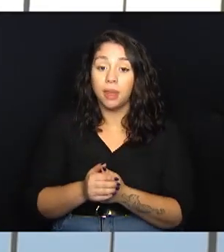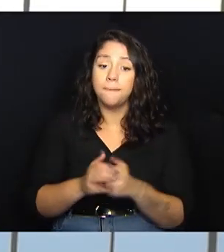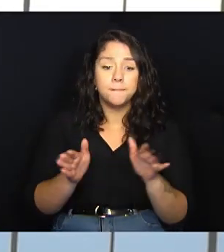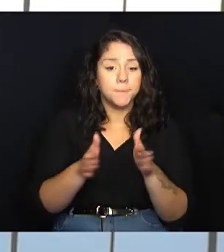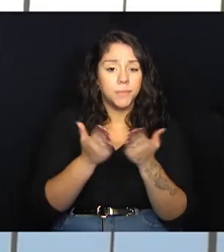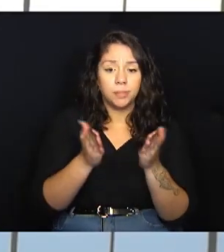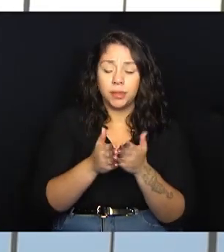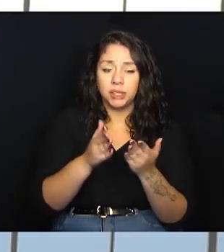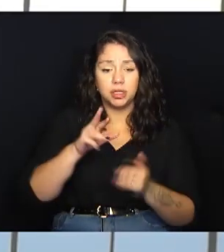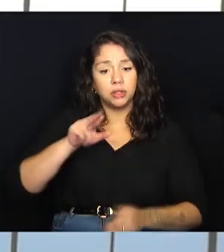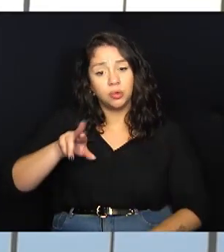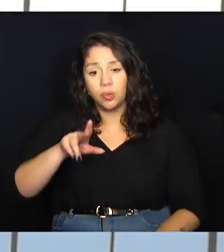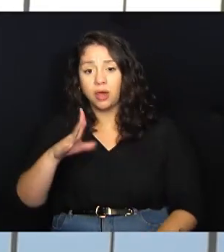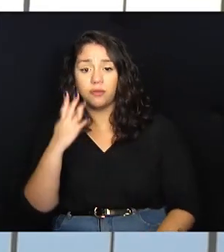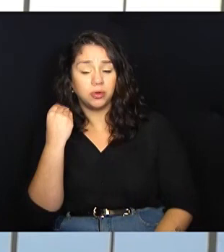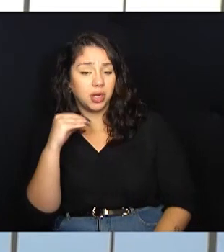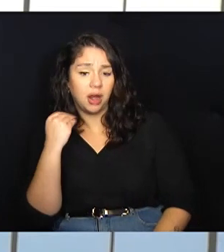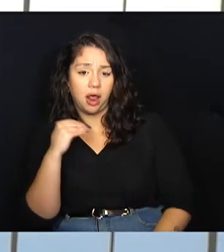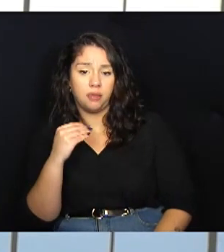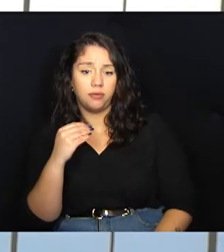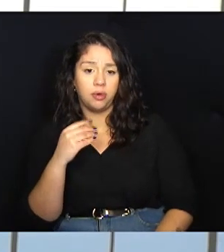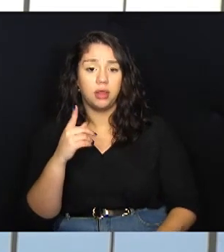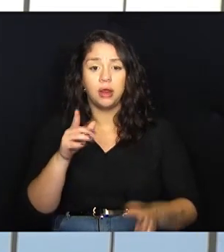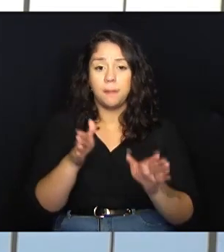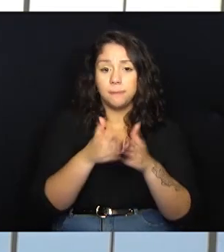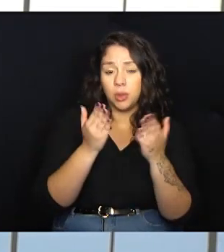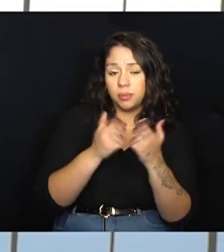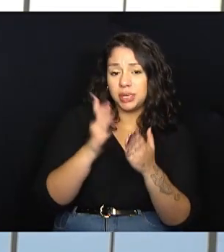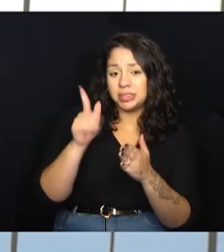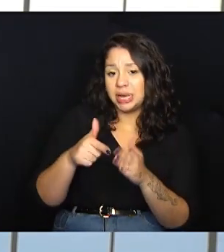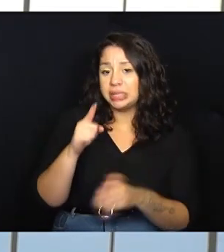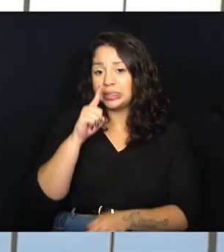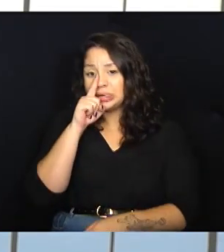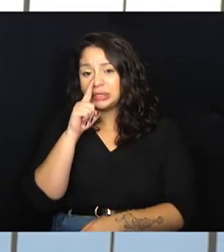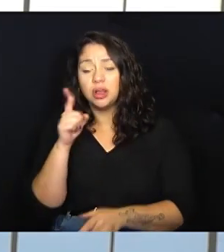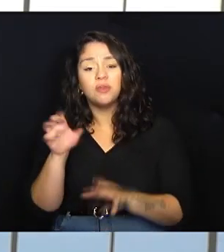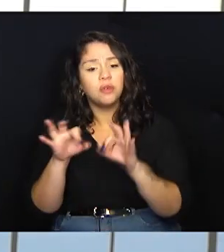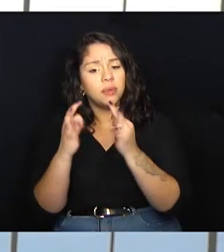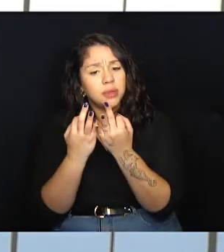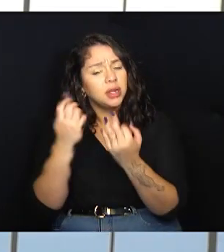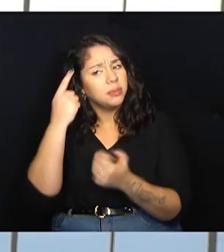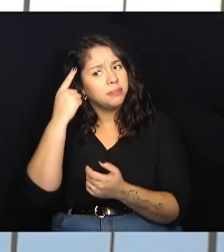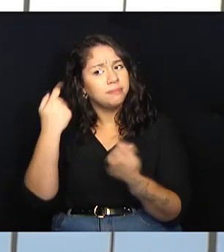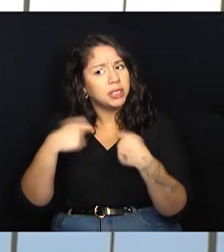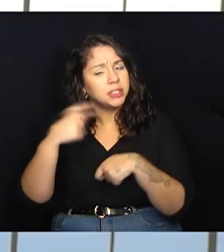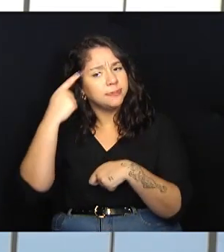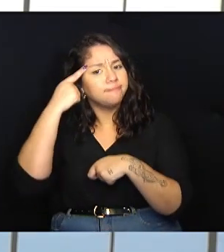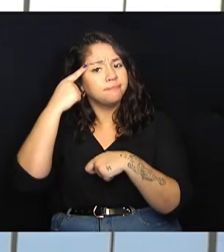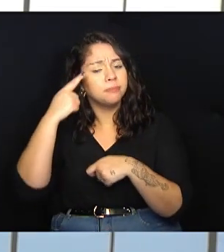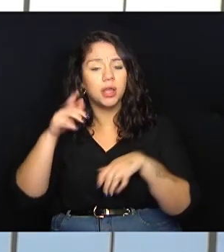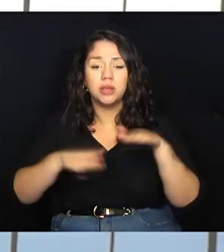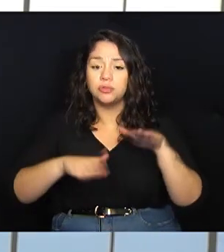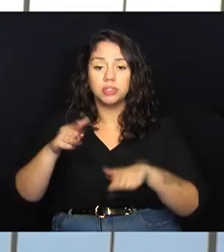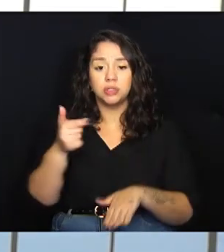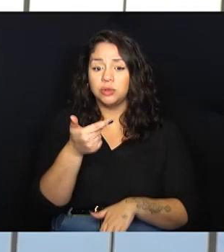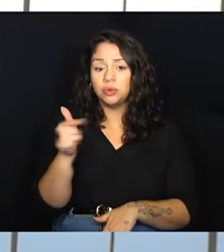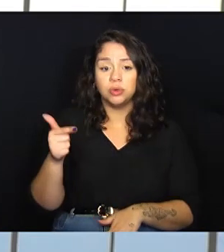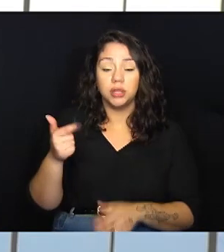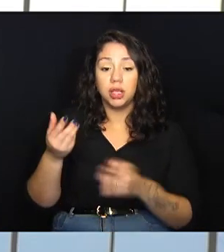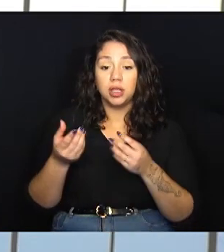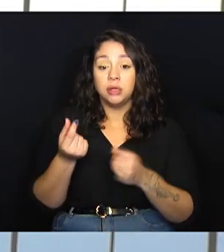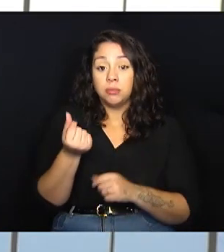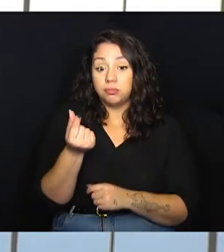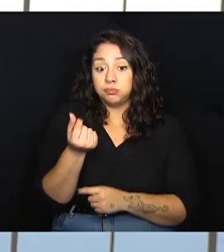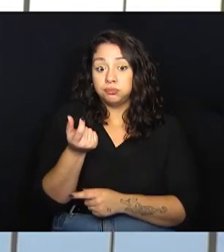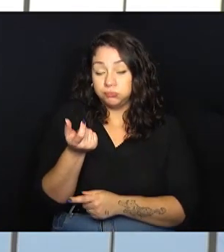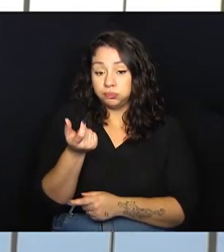é vulnerabilidade, né? Não é colocar a criança em risco, né? Então as famílias têm que pensar justamente isso. Às vezes não tem uma condição